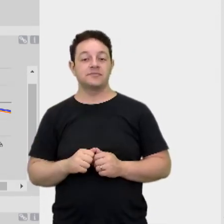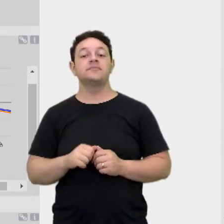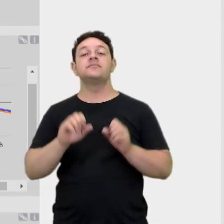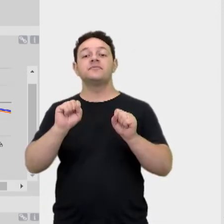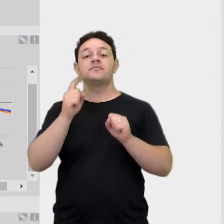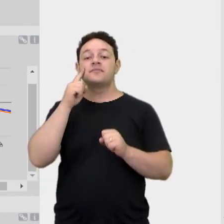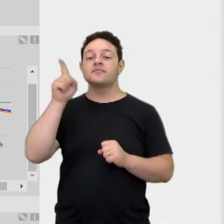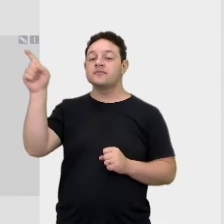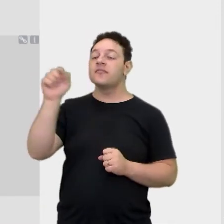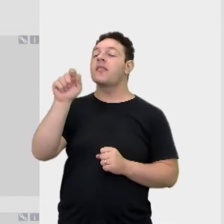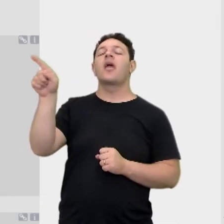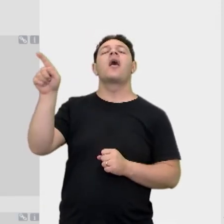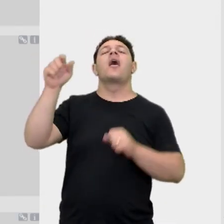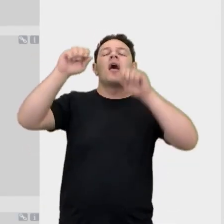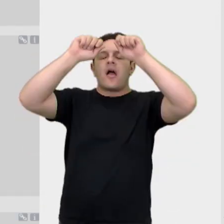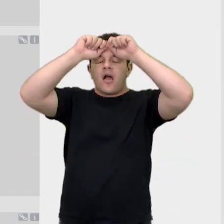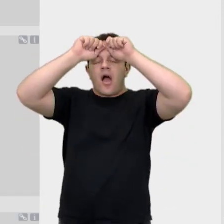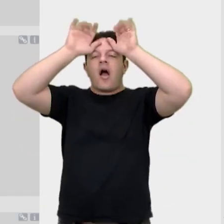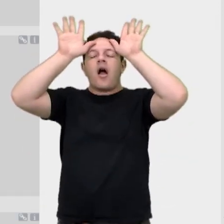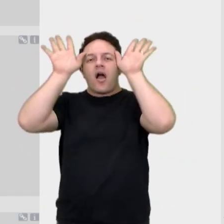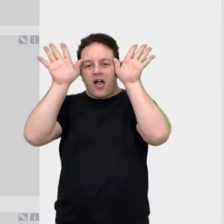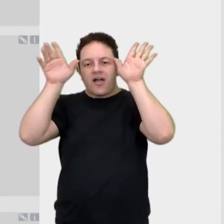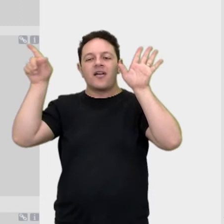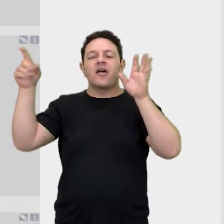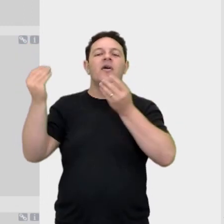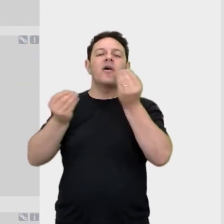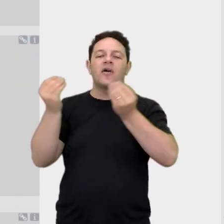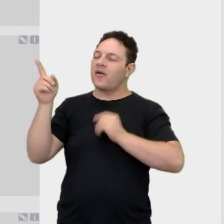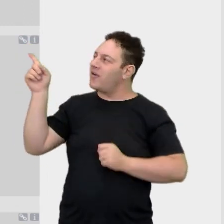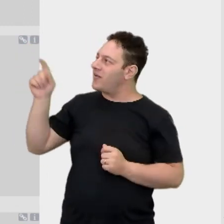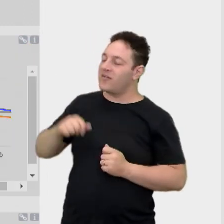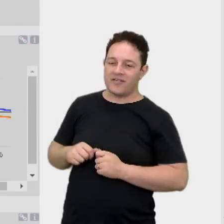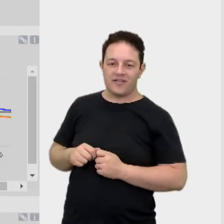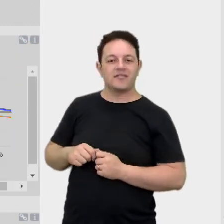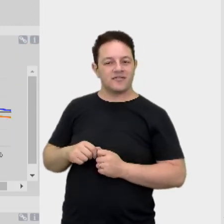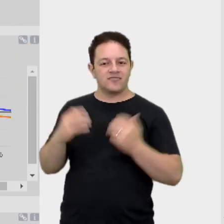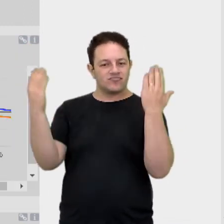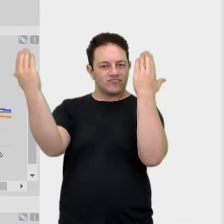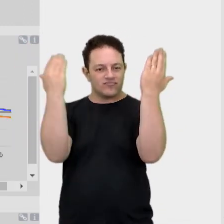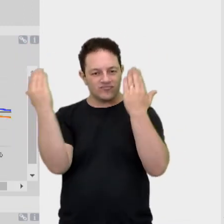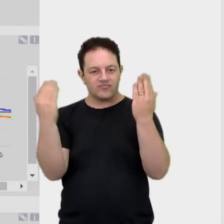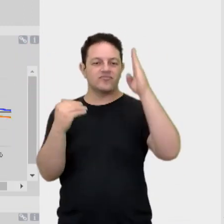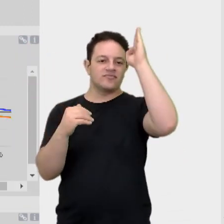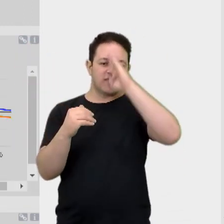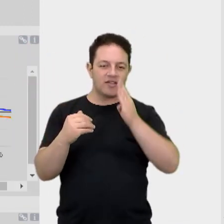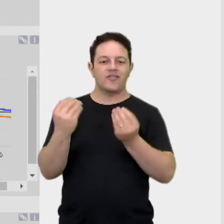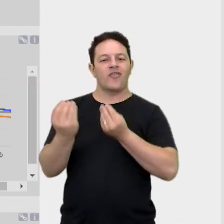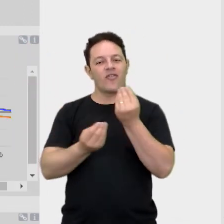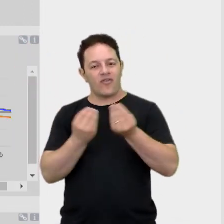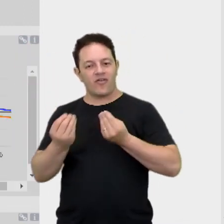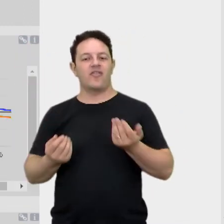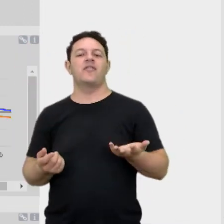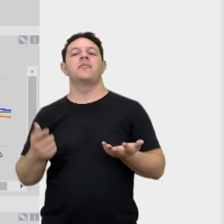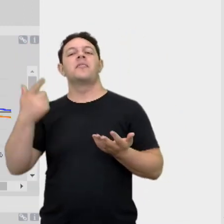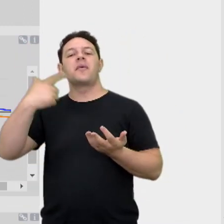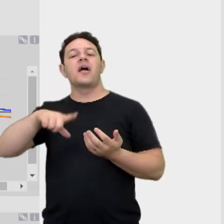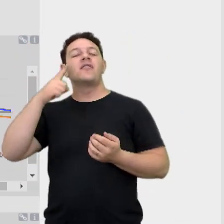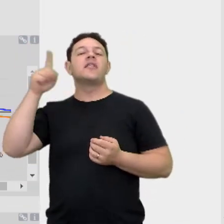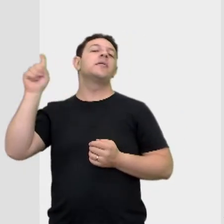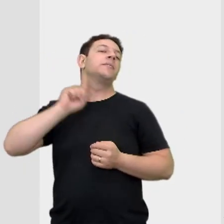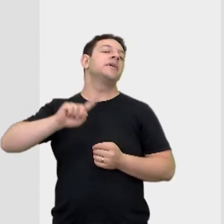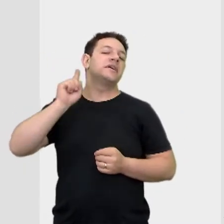do Acre, fazer uma comparação com o Brasil, tá aqui também, ó. Tá vendo? Ó, tem a pirâmide etária do Acre, posso ver lá Minas